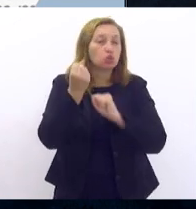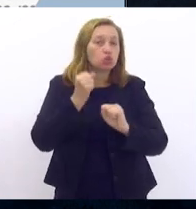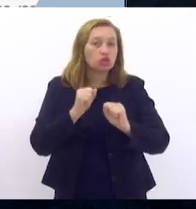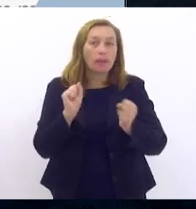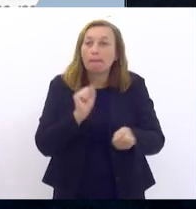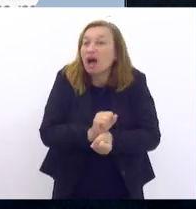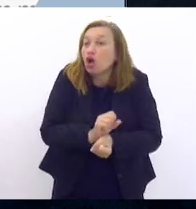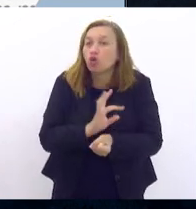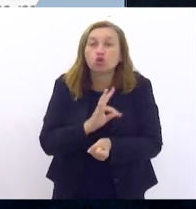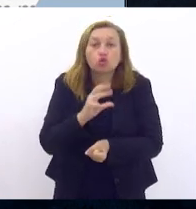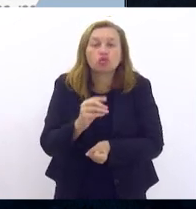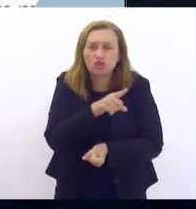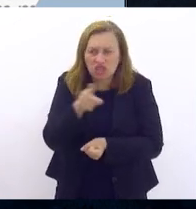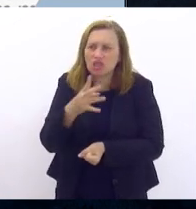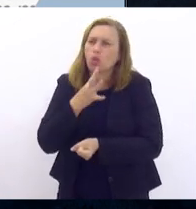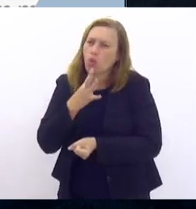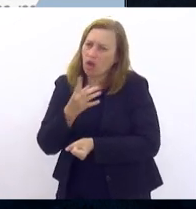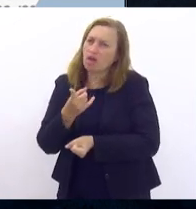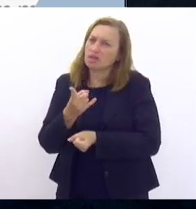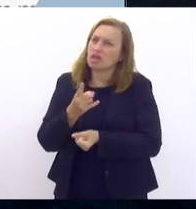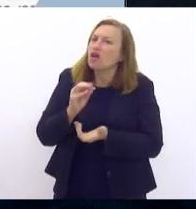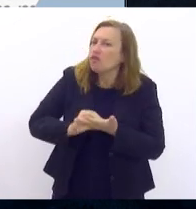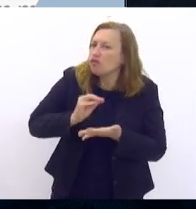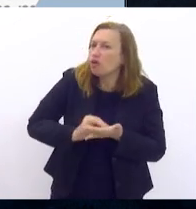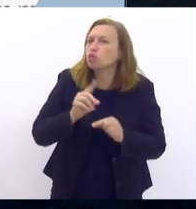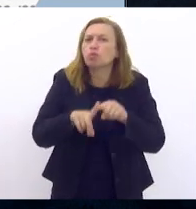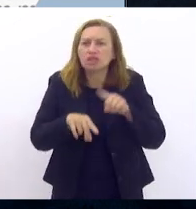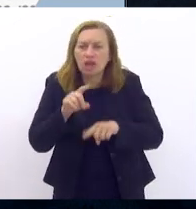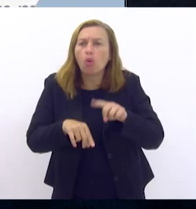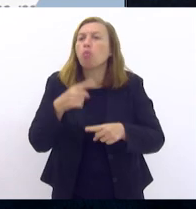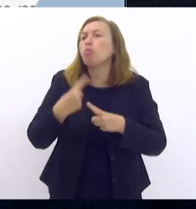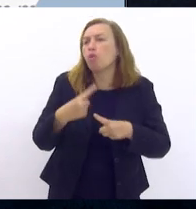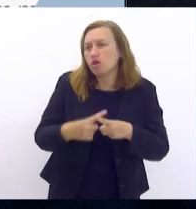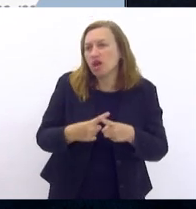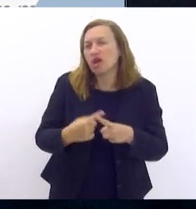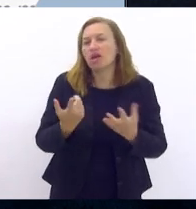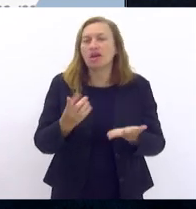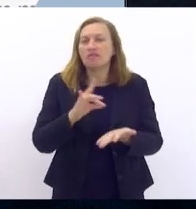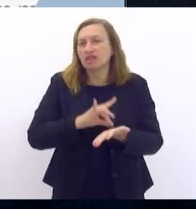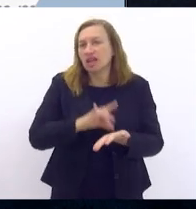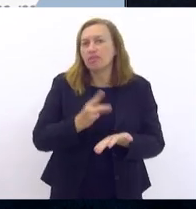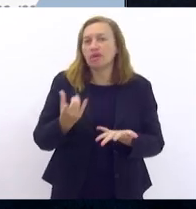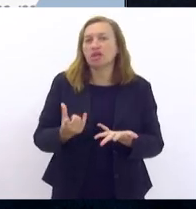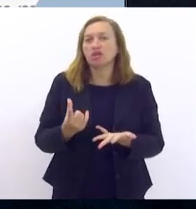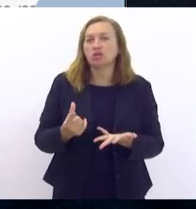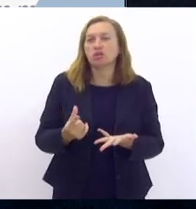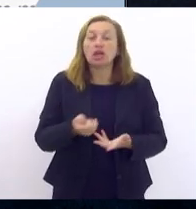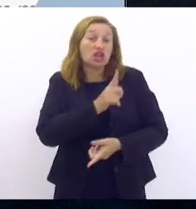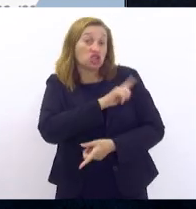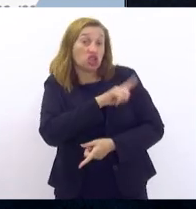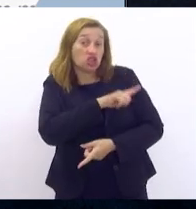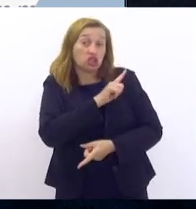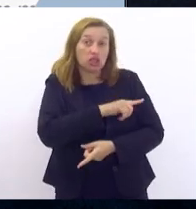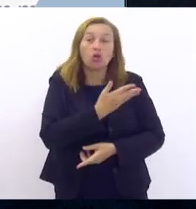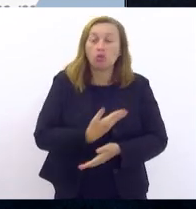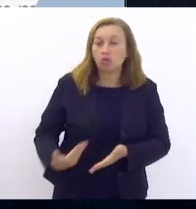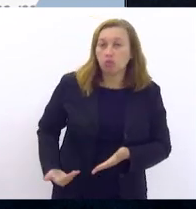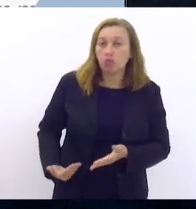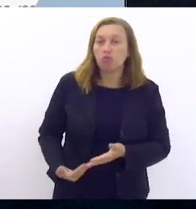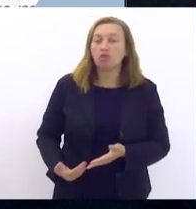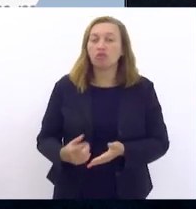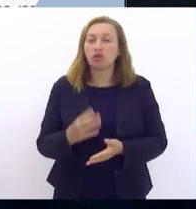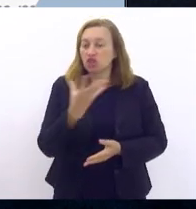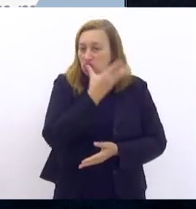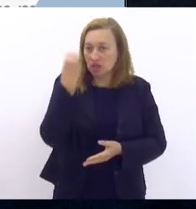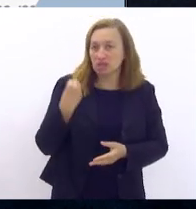conhecem melhor do que eu faltou o material né porque realmente a opção é de Gestão Pública foi enterrar esse material